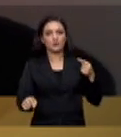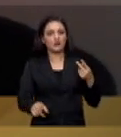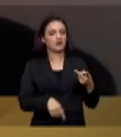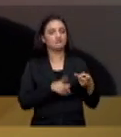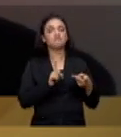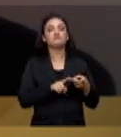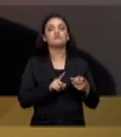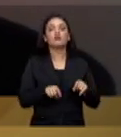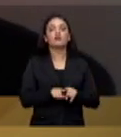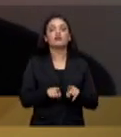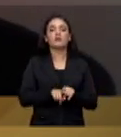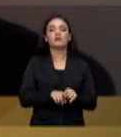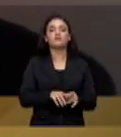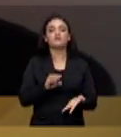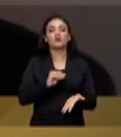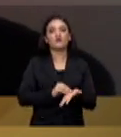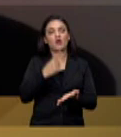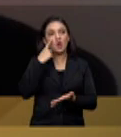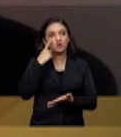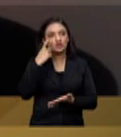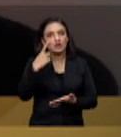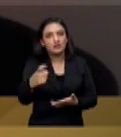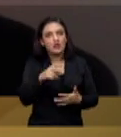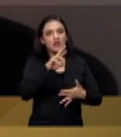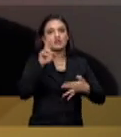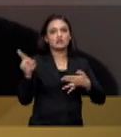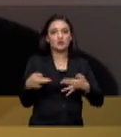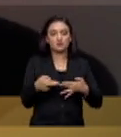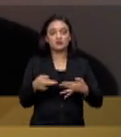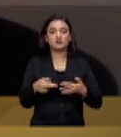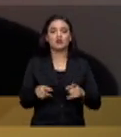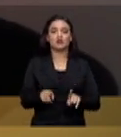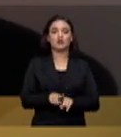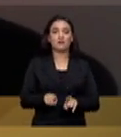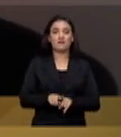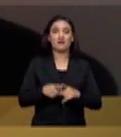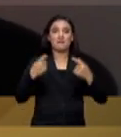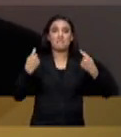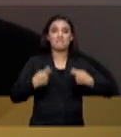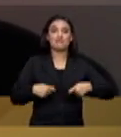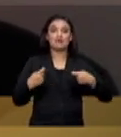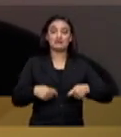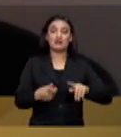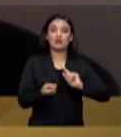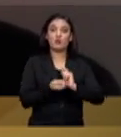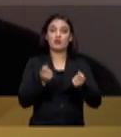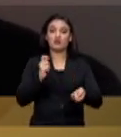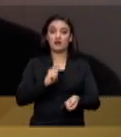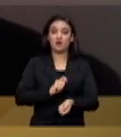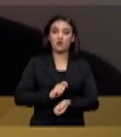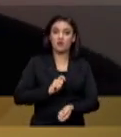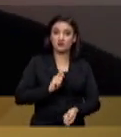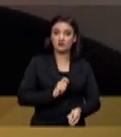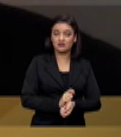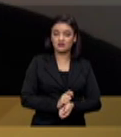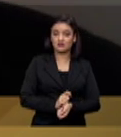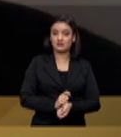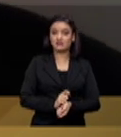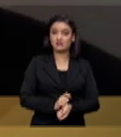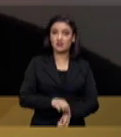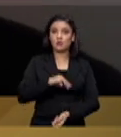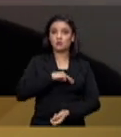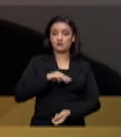a ausência de interesse recursal, a carência de adequação formal da insurgência ministerial,